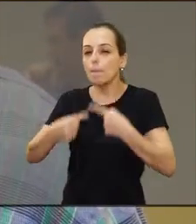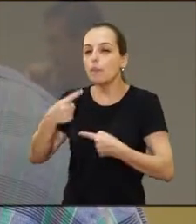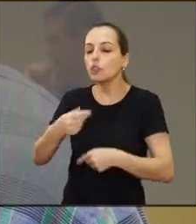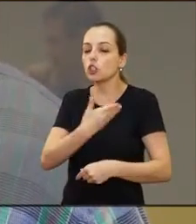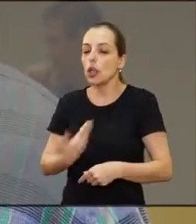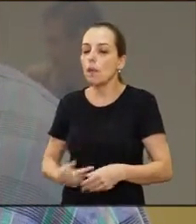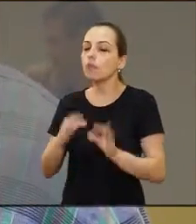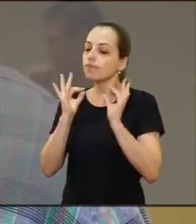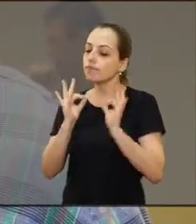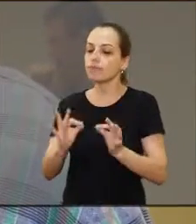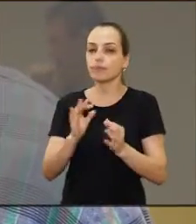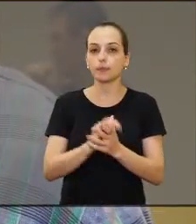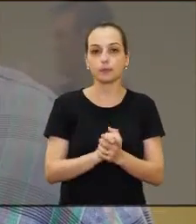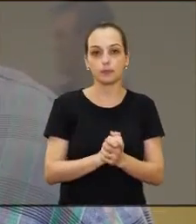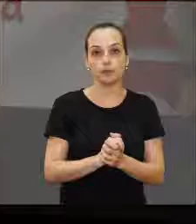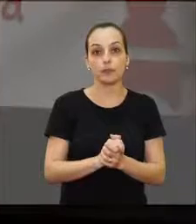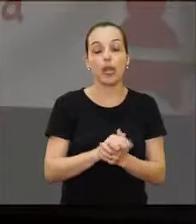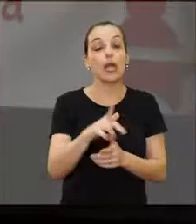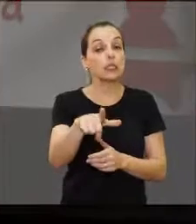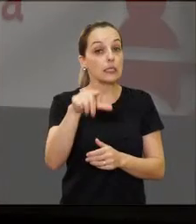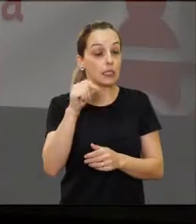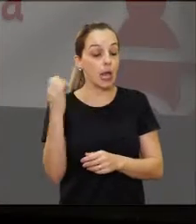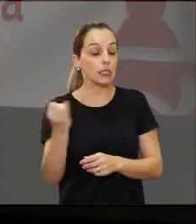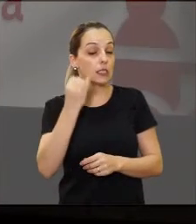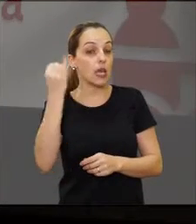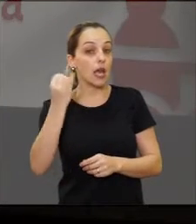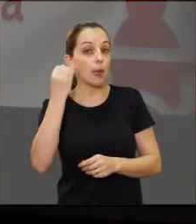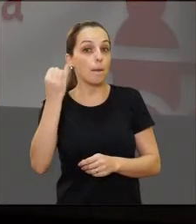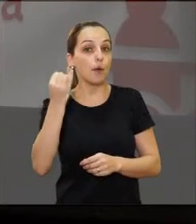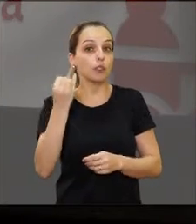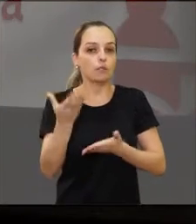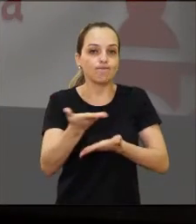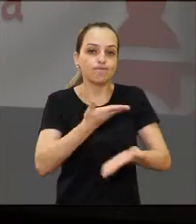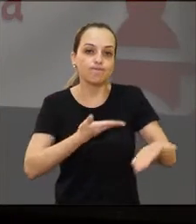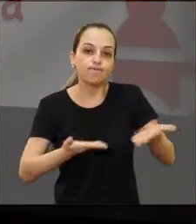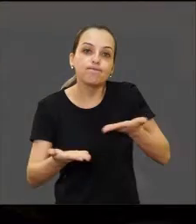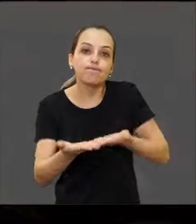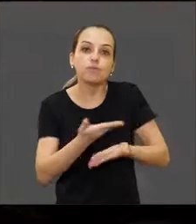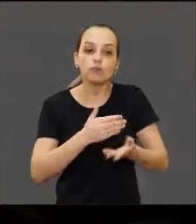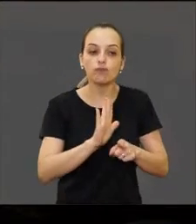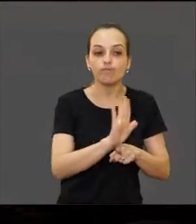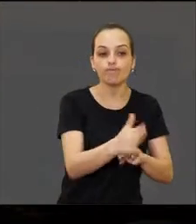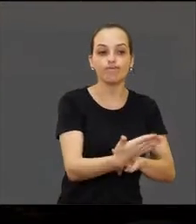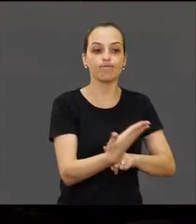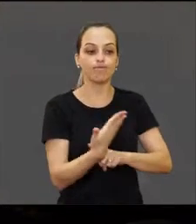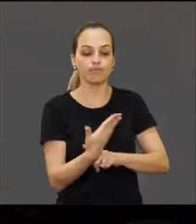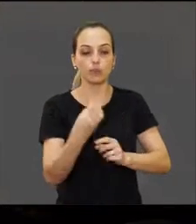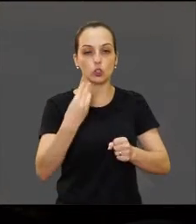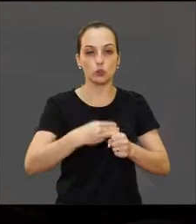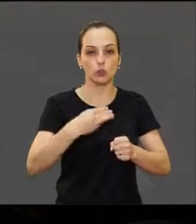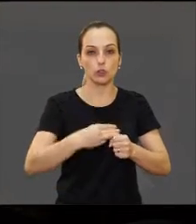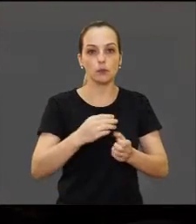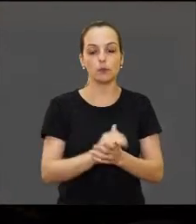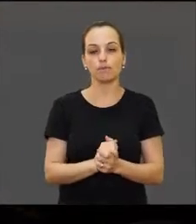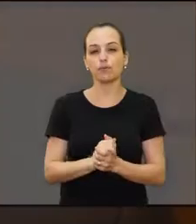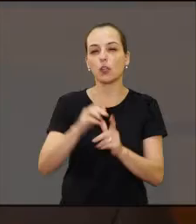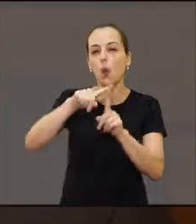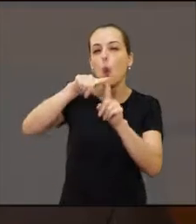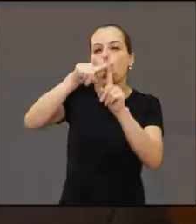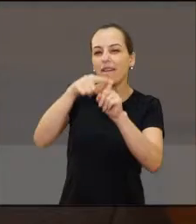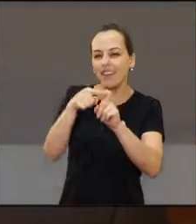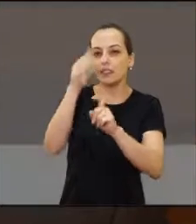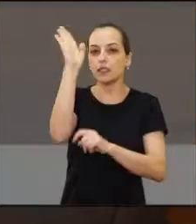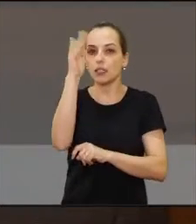política pública tem eficácia, tem eficiência. Entre as falas, destaca-se a importância da cooperação entre os municípios.